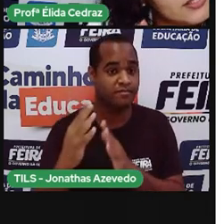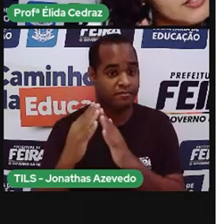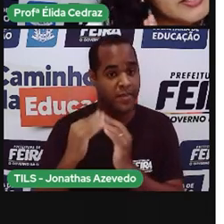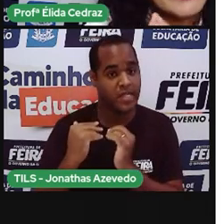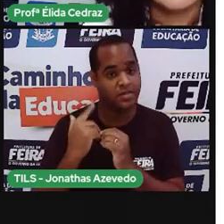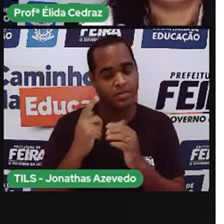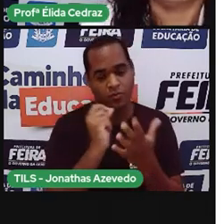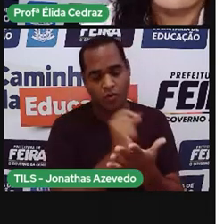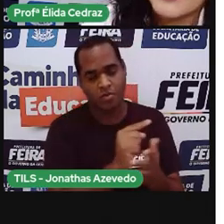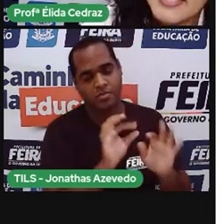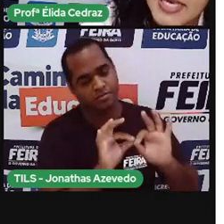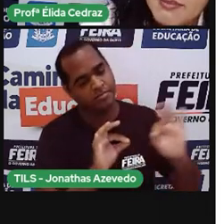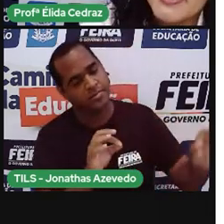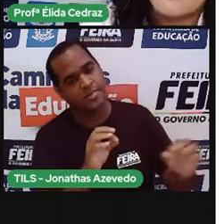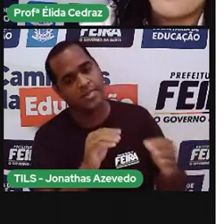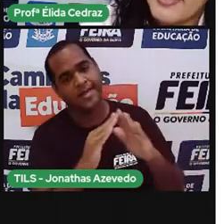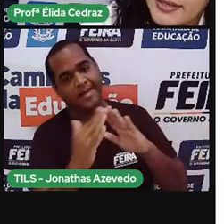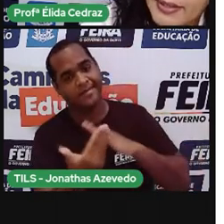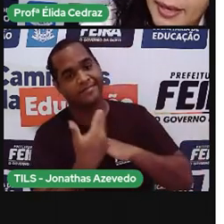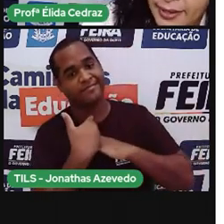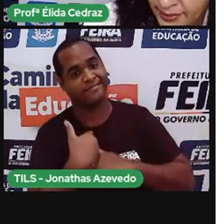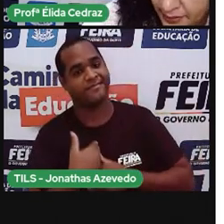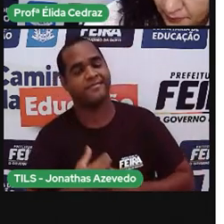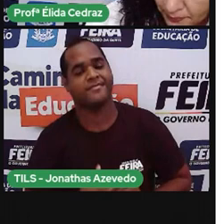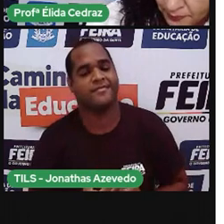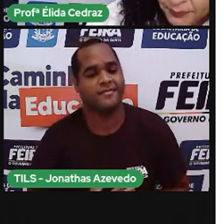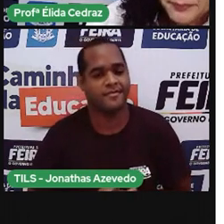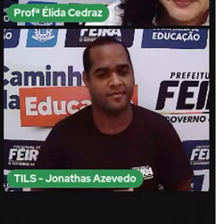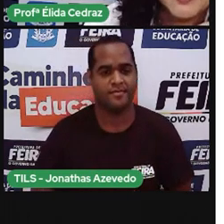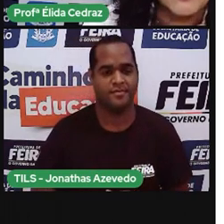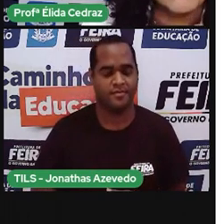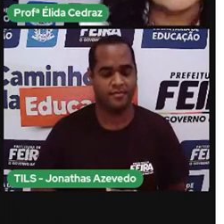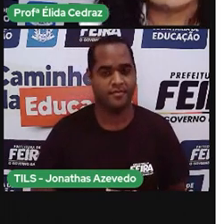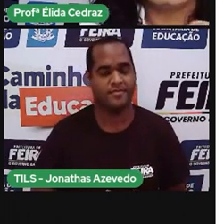à distância e recebe em casa.